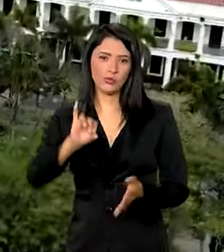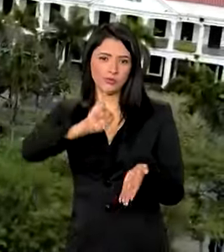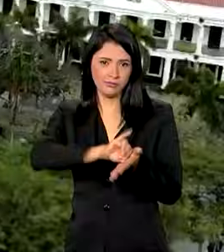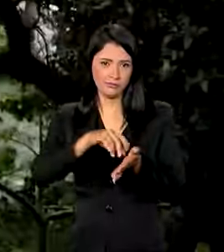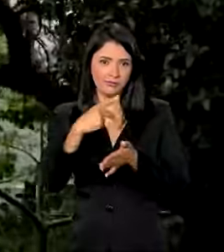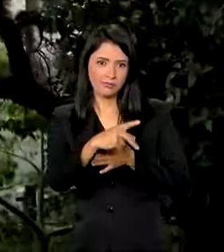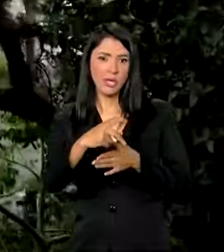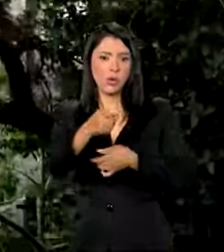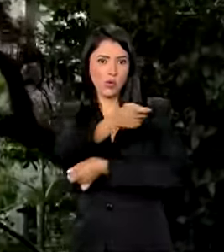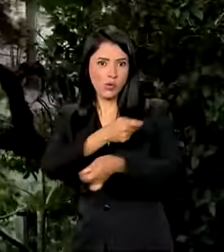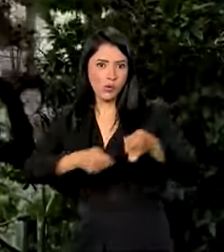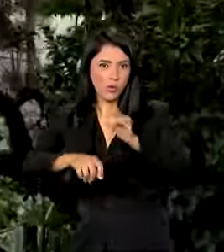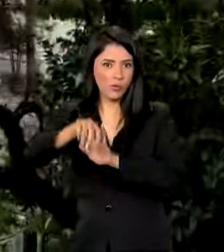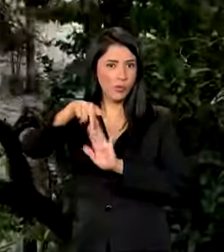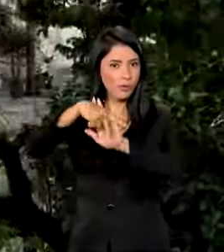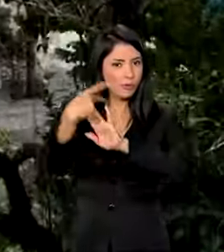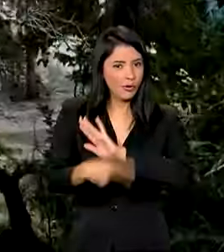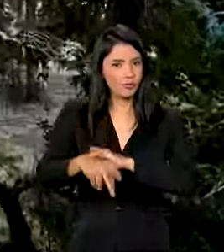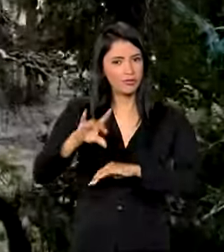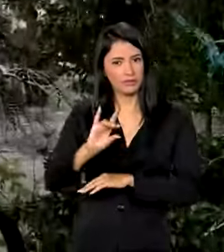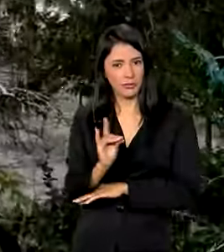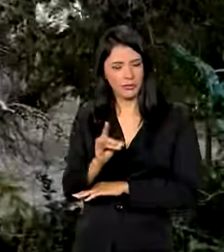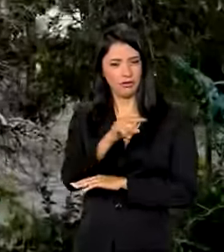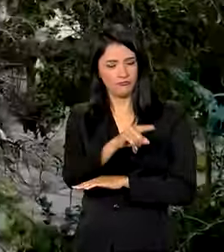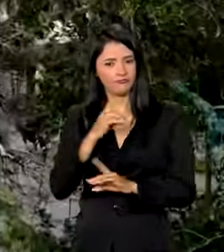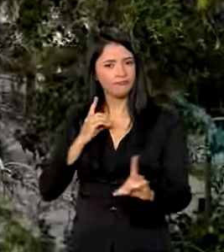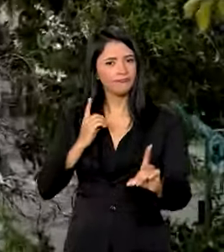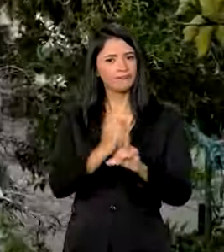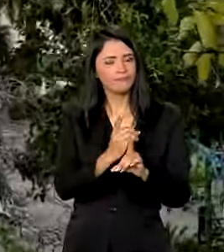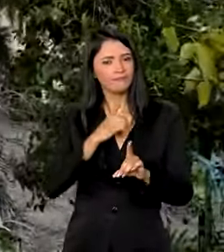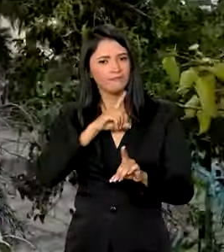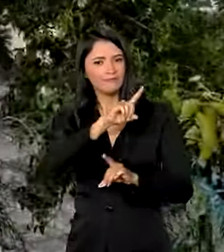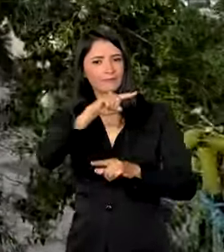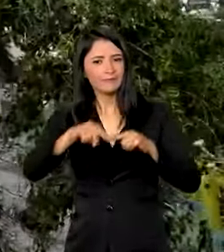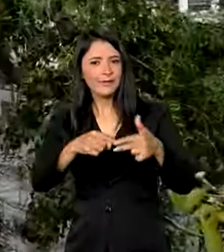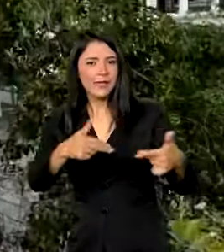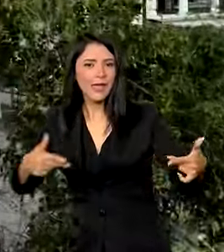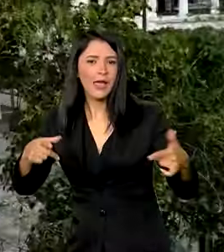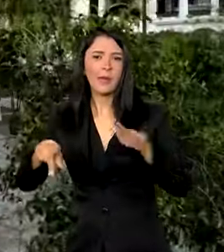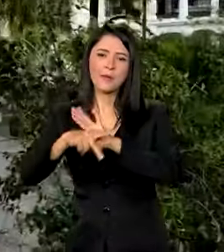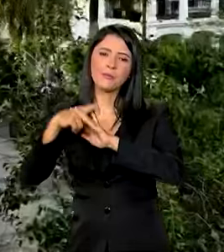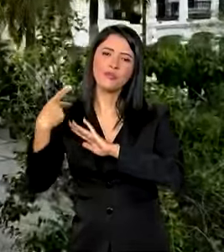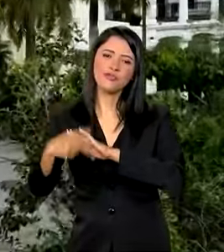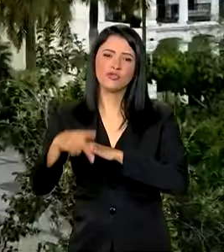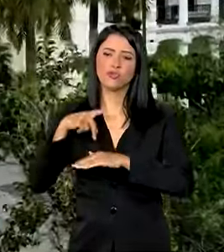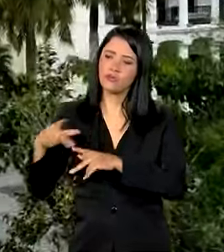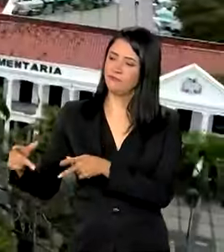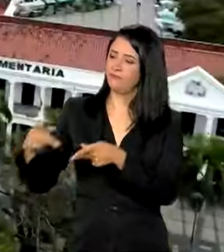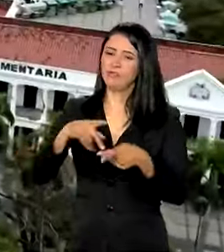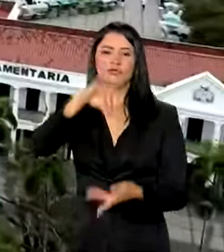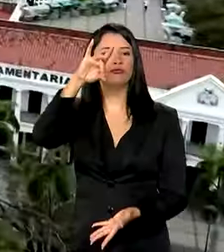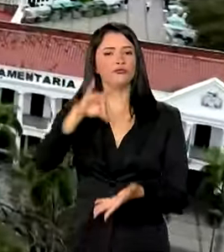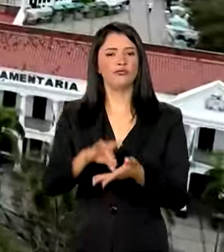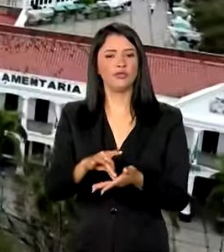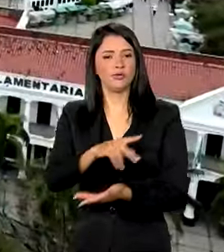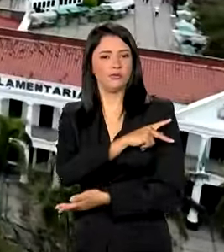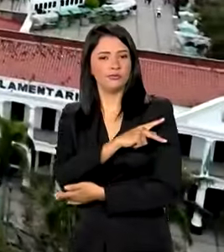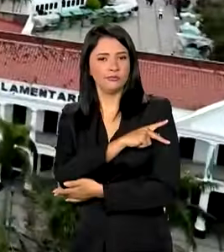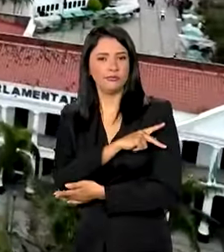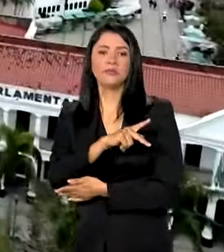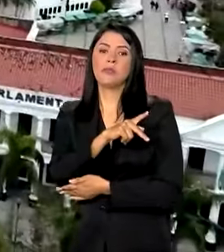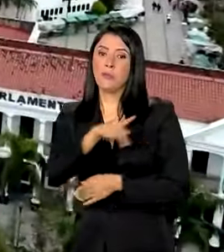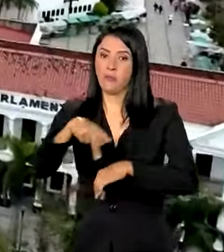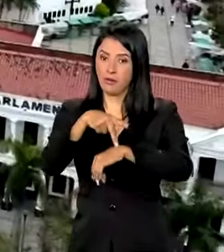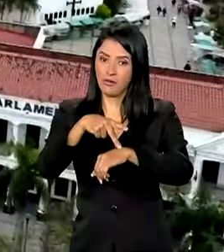do país. O encontro incluirá todas as atividades típicas de uma visita oficial de chefe de Estado, como reunião